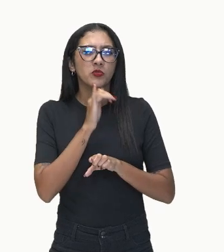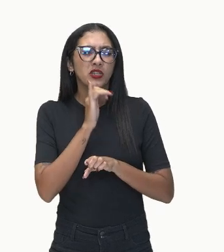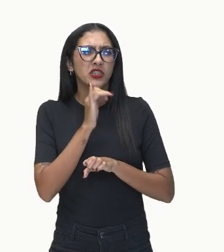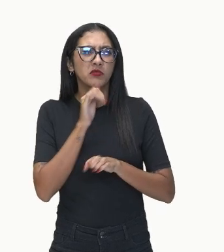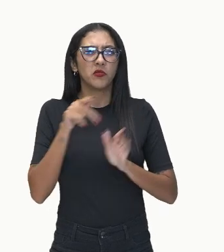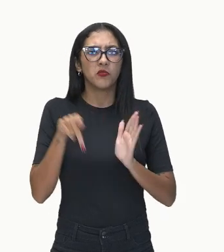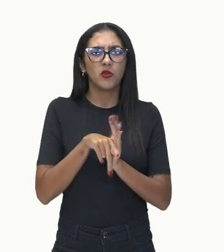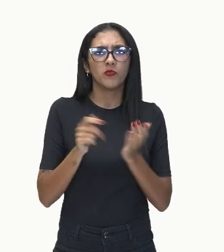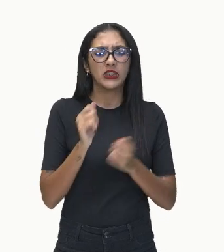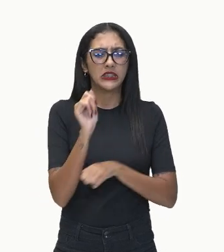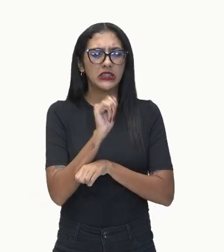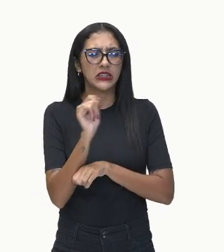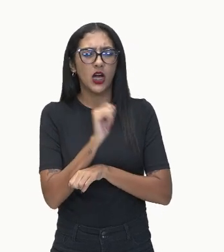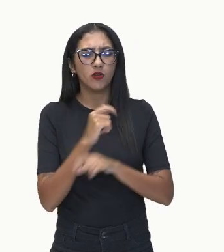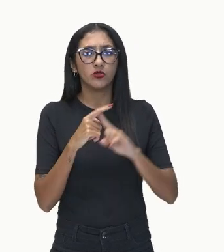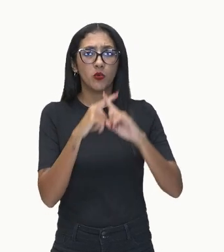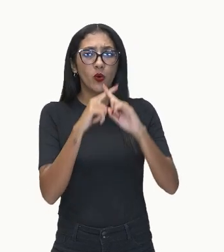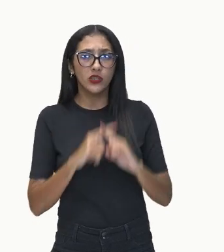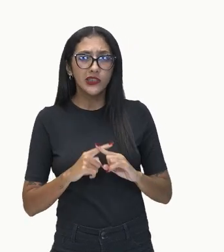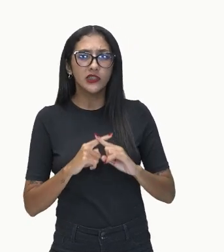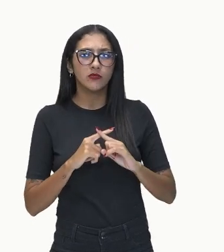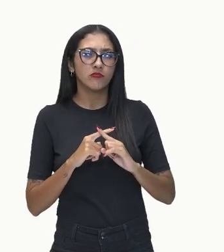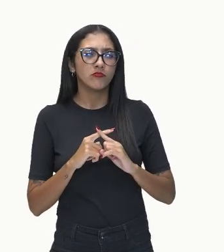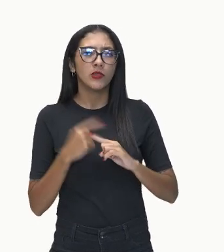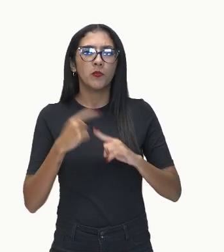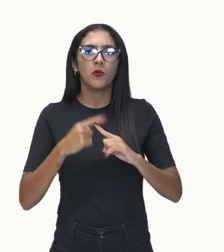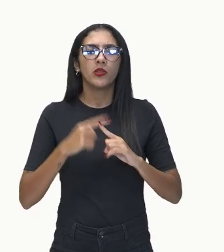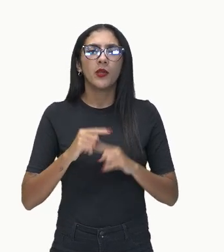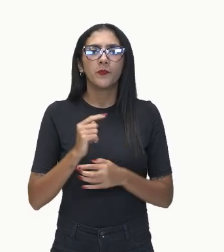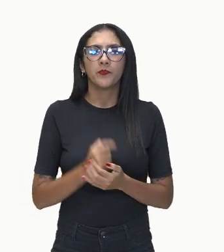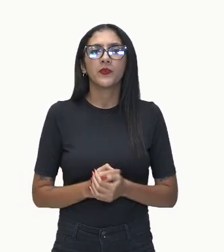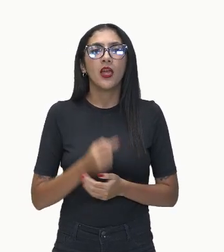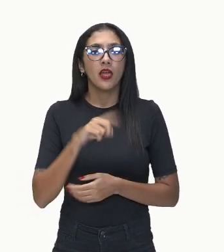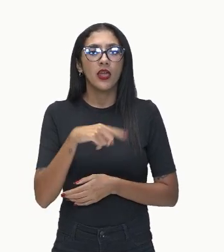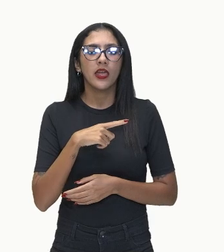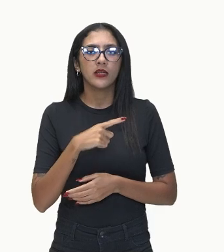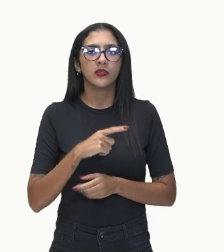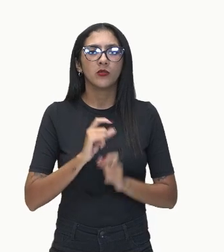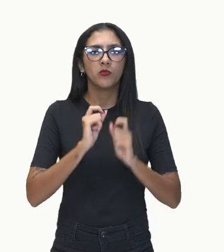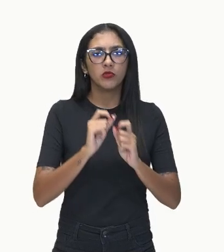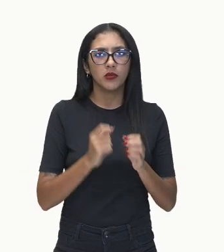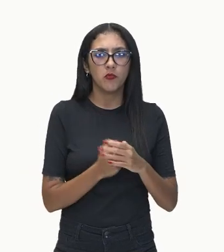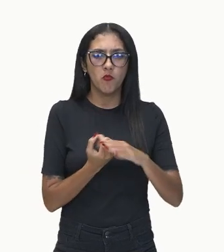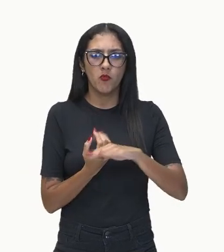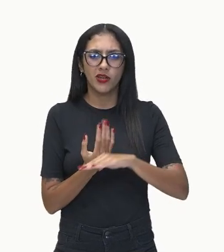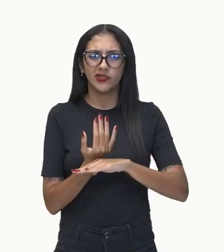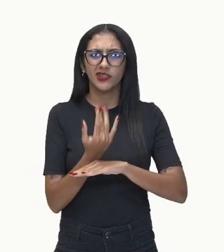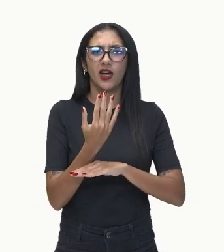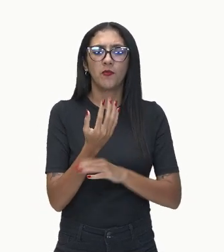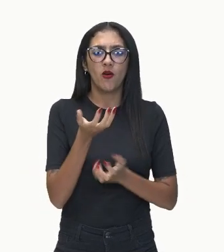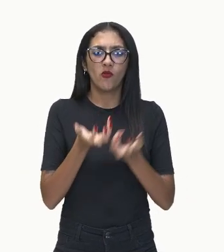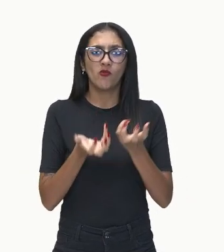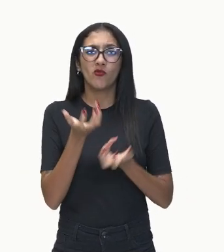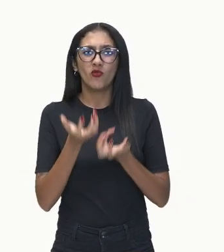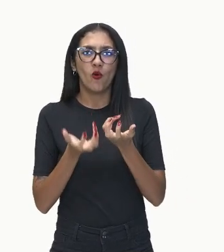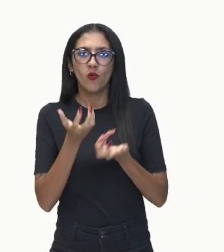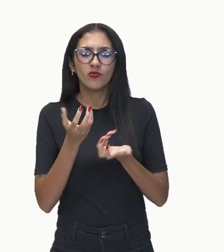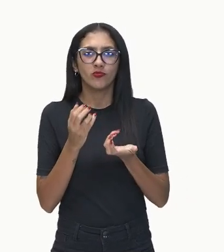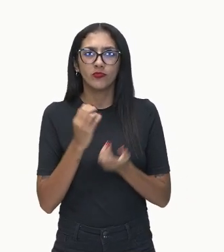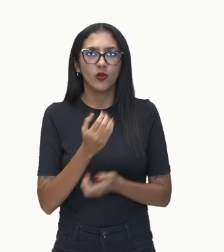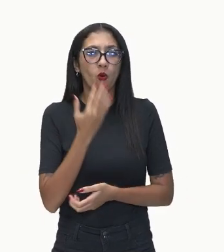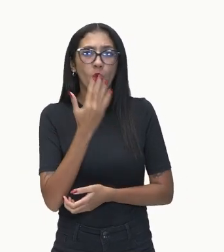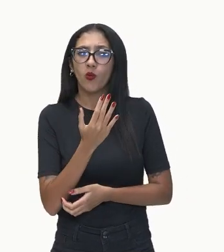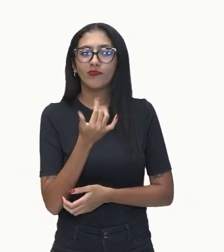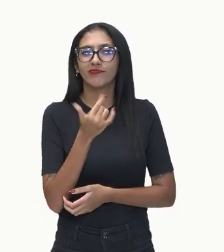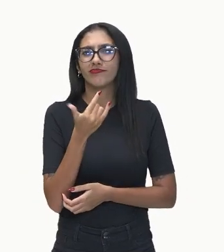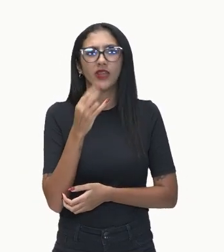em carros de corrida, porque ele produz uma chama invisível, então ele seria muito perigoso para o